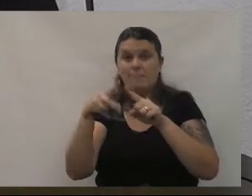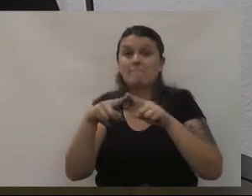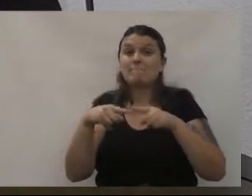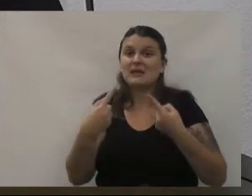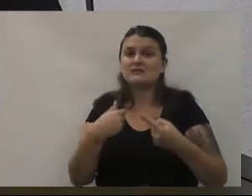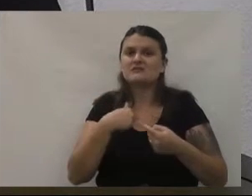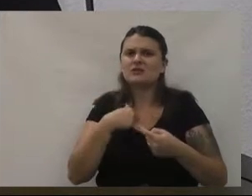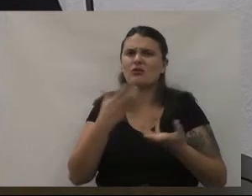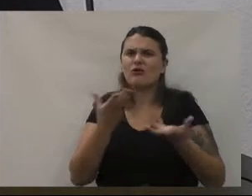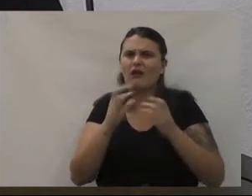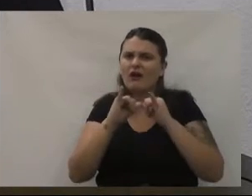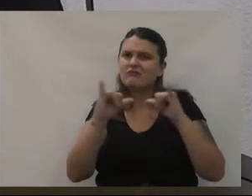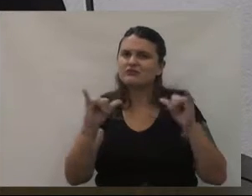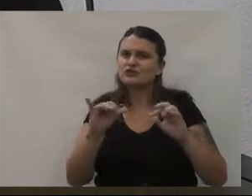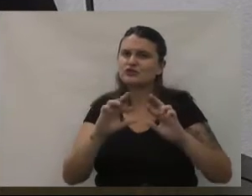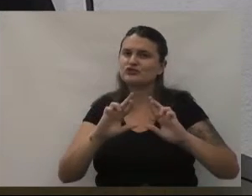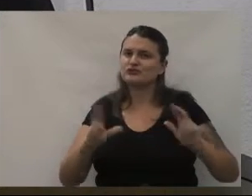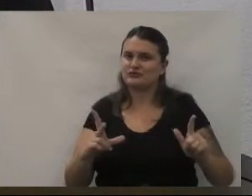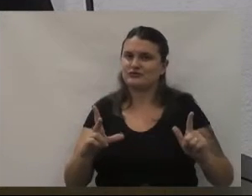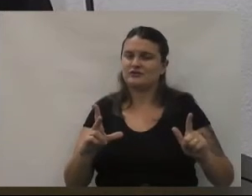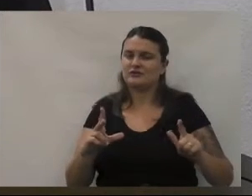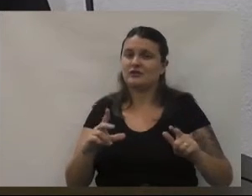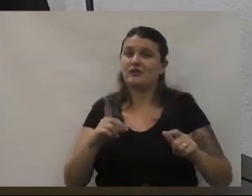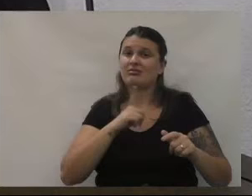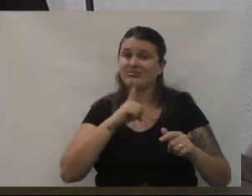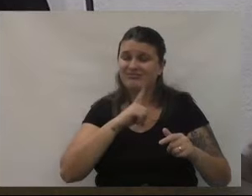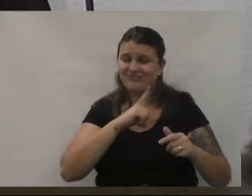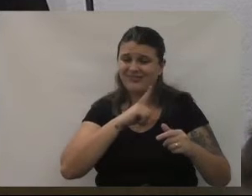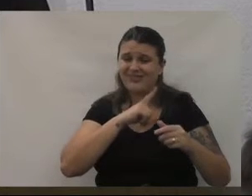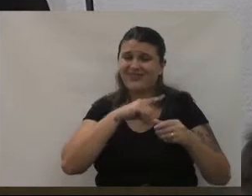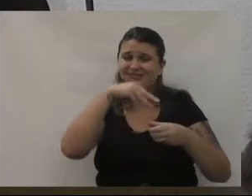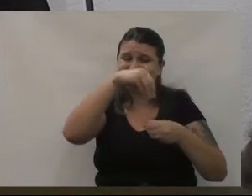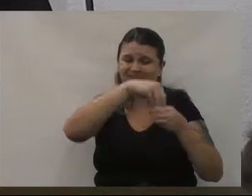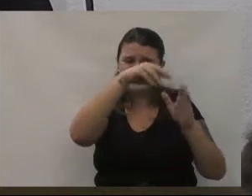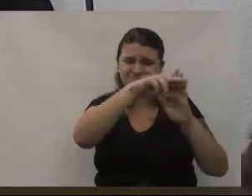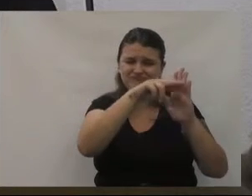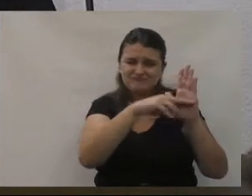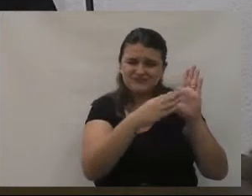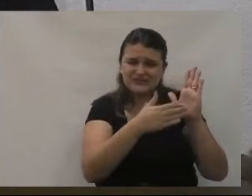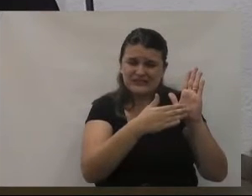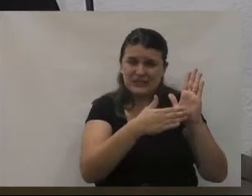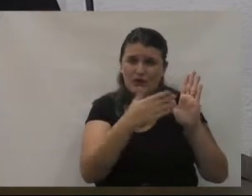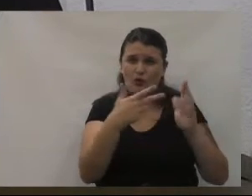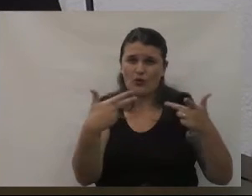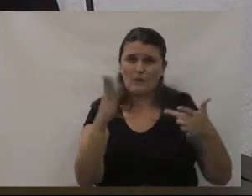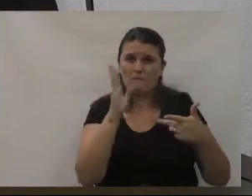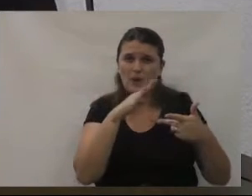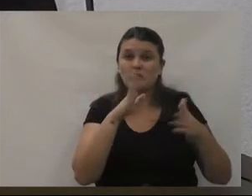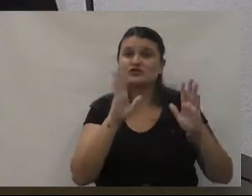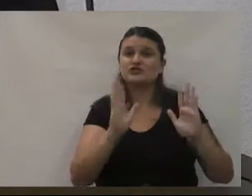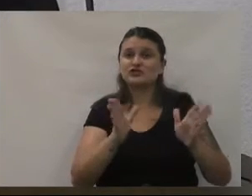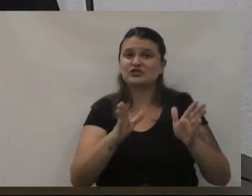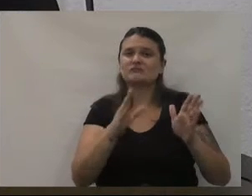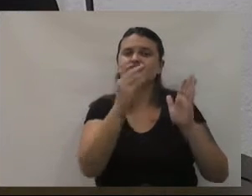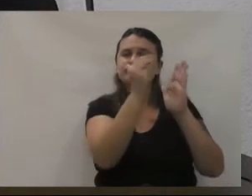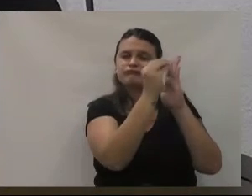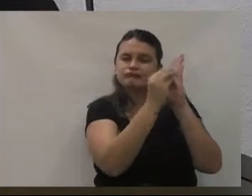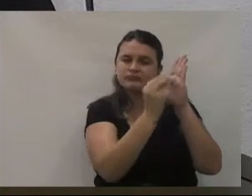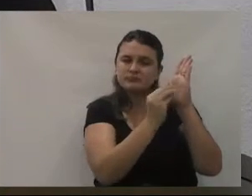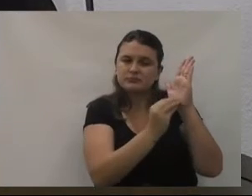contar uma novidade para vocês. Isso está no pacote de maldade, mas já foi colocado lá com todas